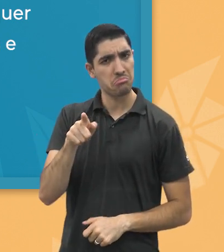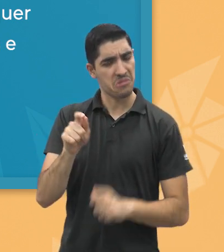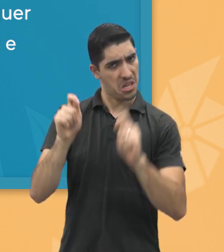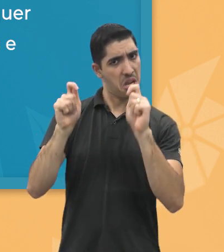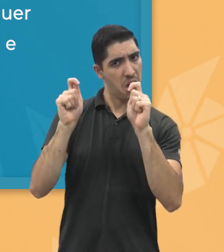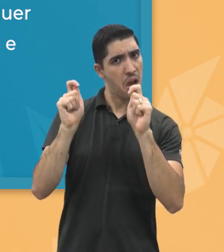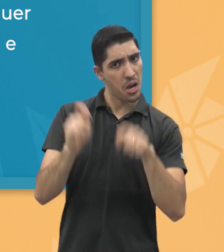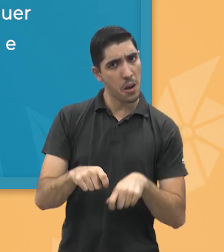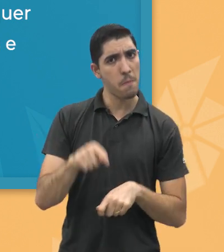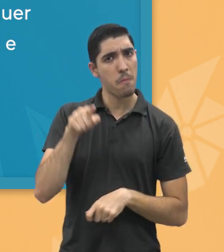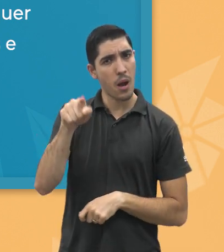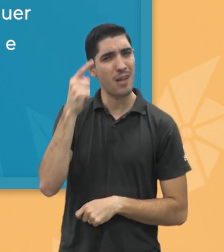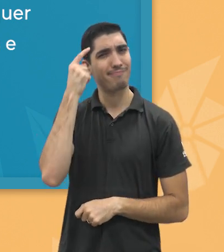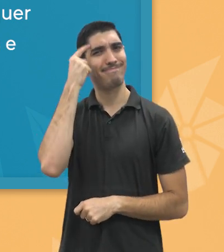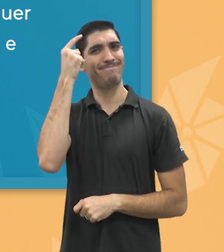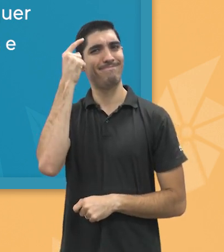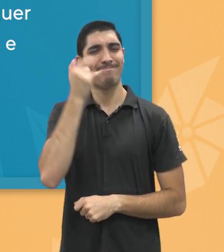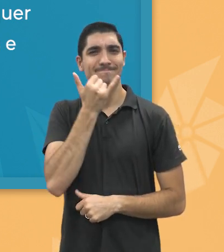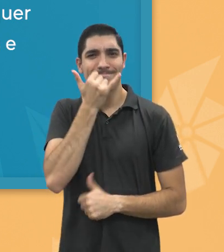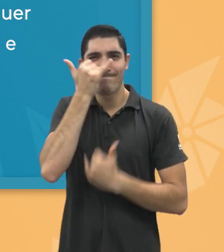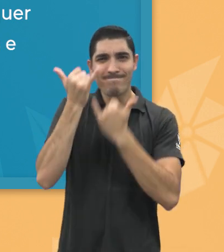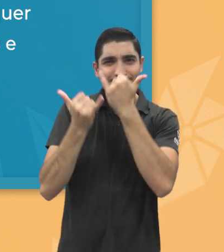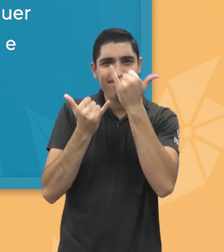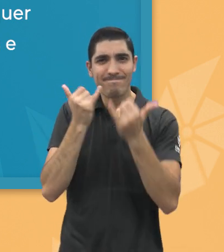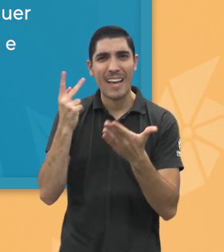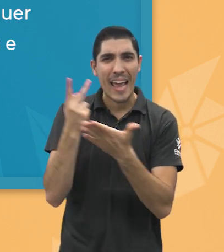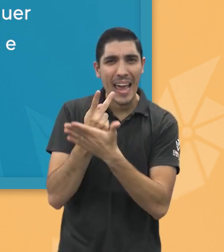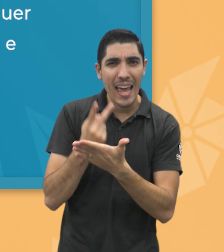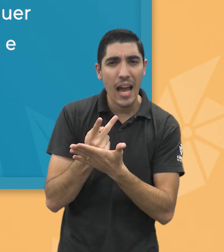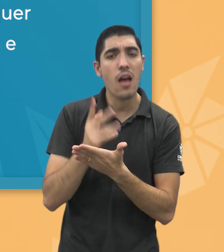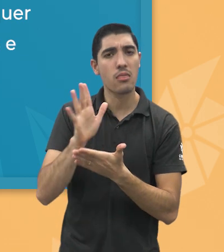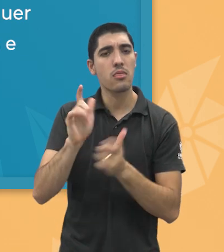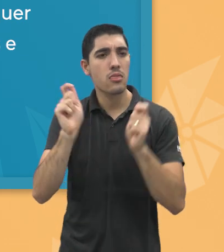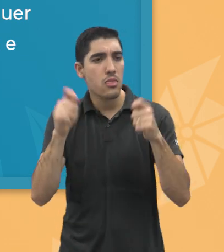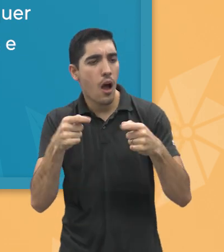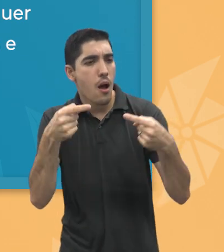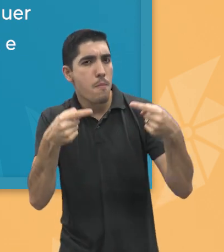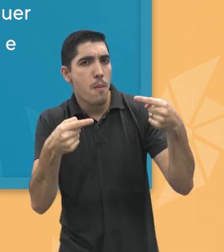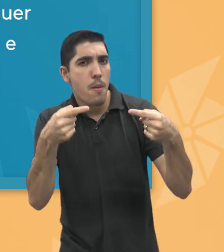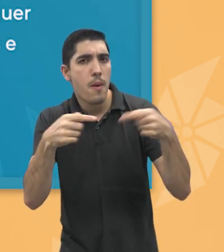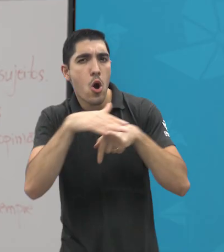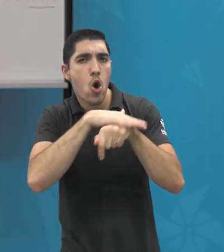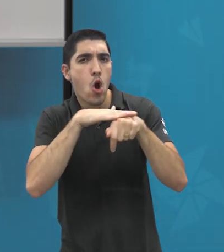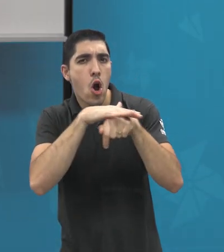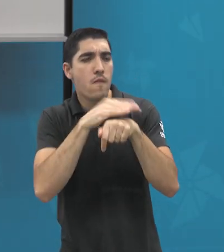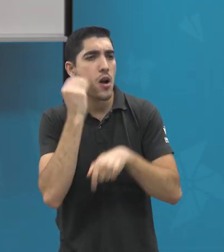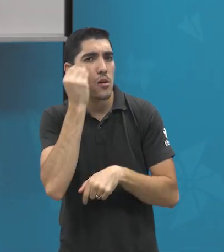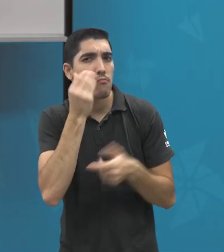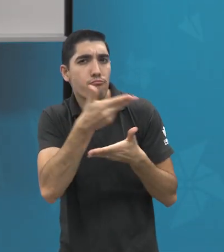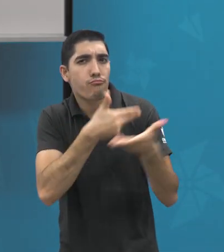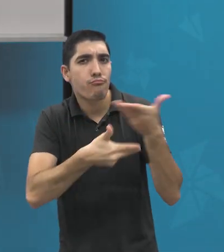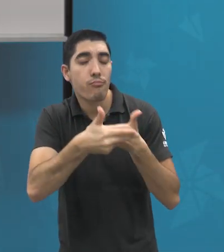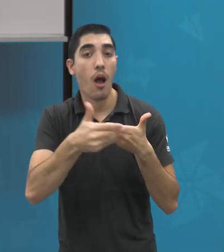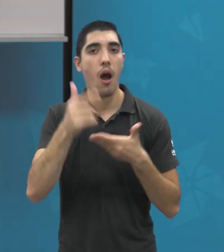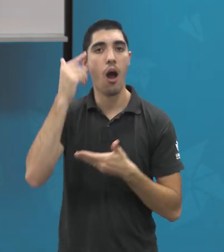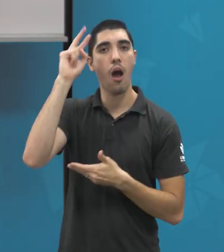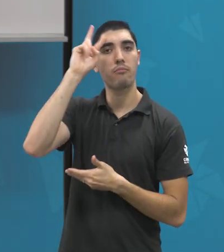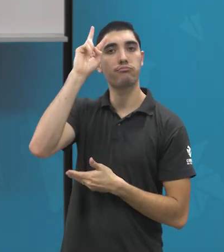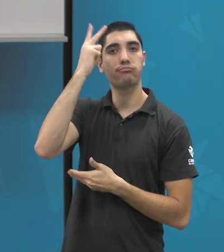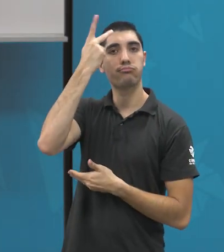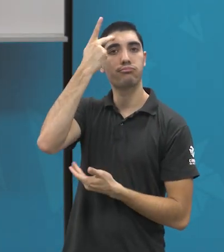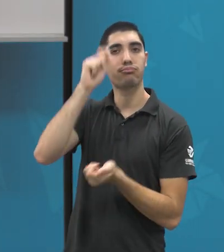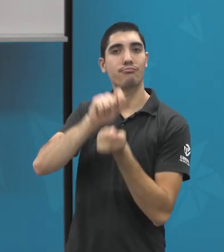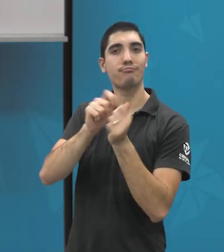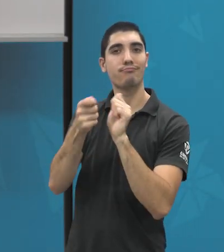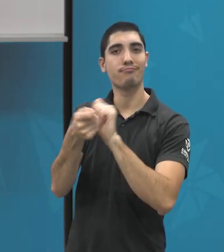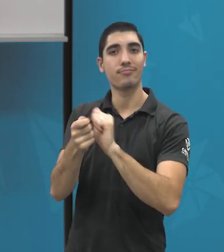retificar seus enganos através da discussão e da experiência. Então notem